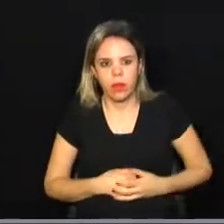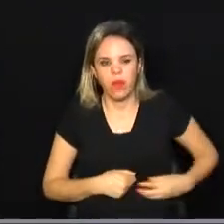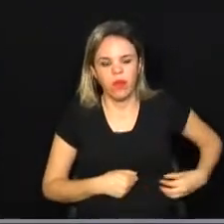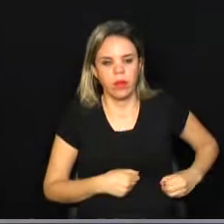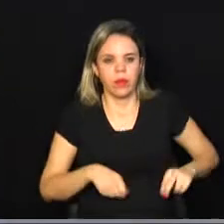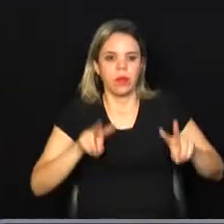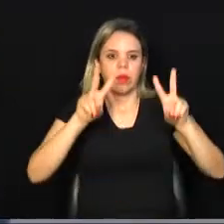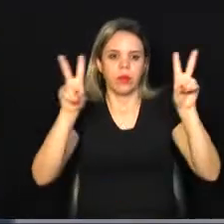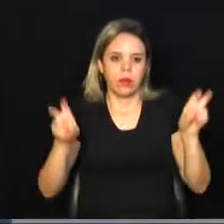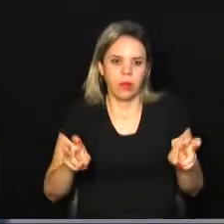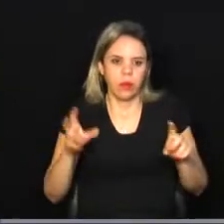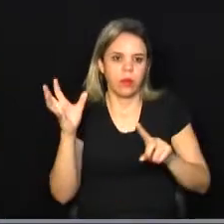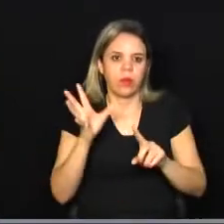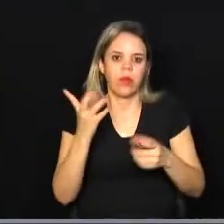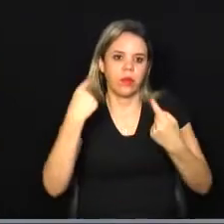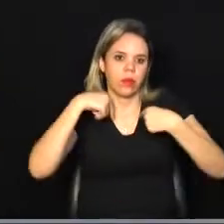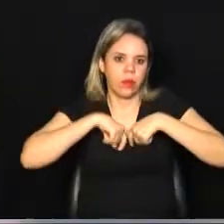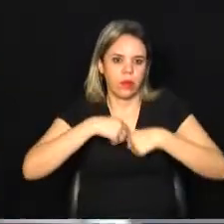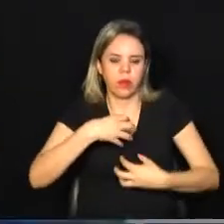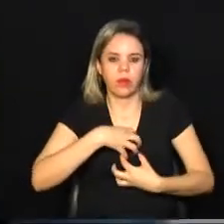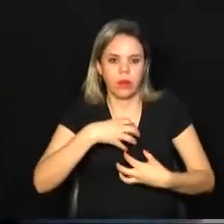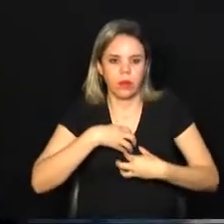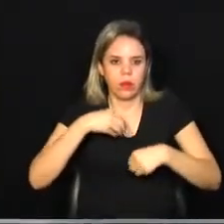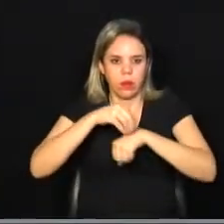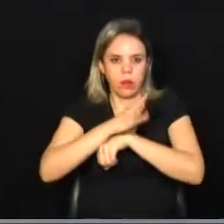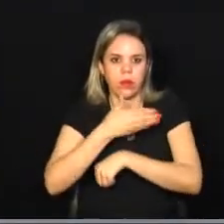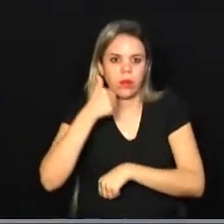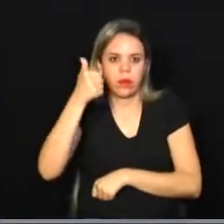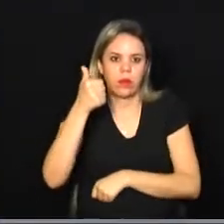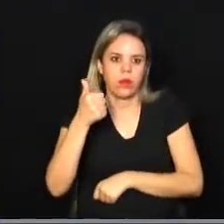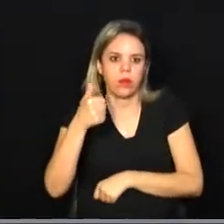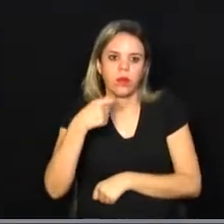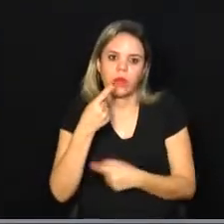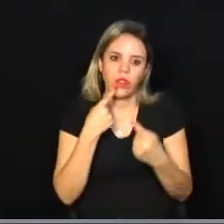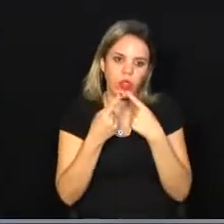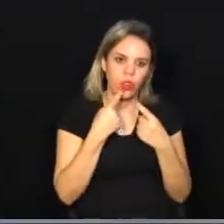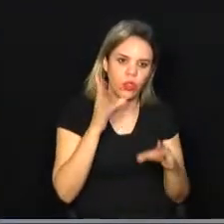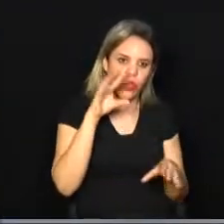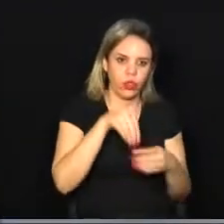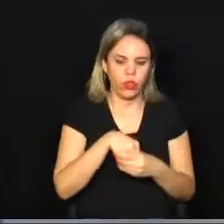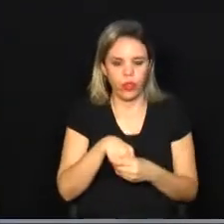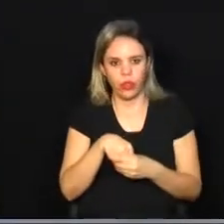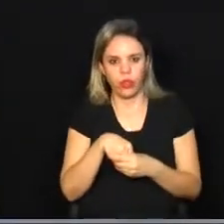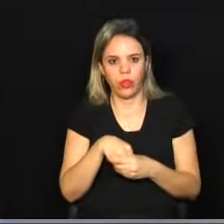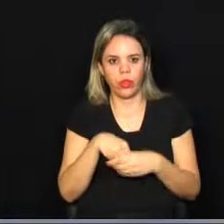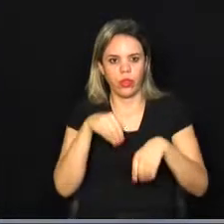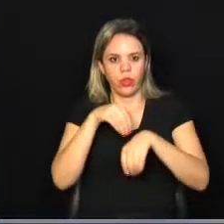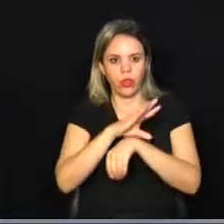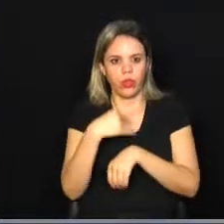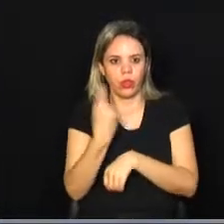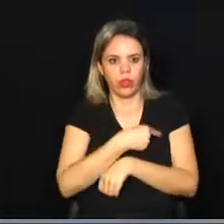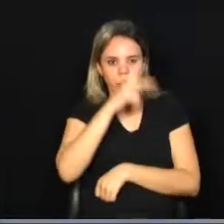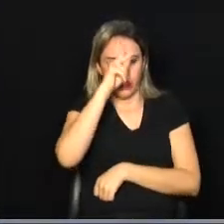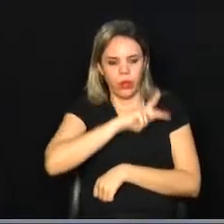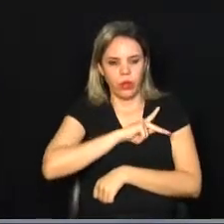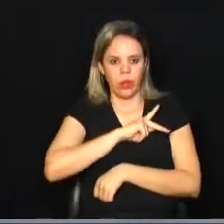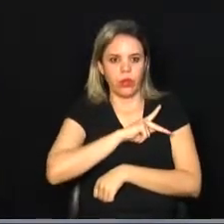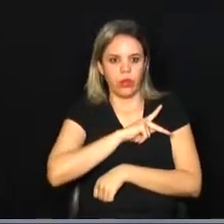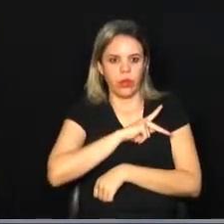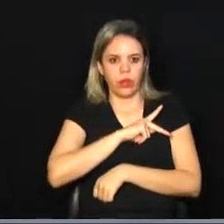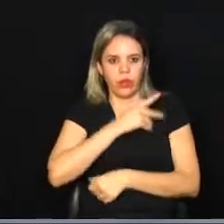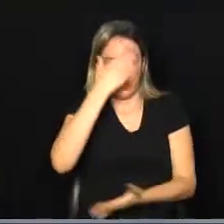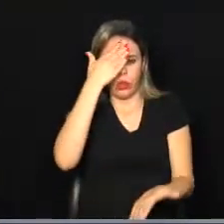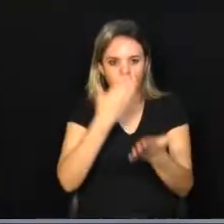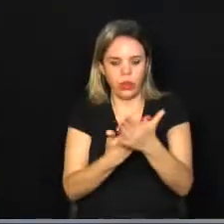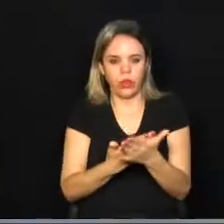da pressão interna, a gente pode melhorar o diálogo interno que a gente trava com nós mesmos. Então, eu acredito